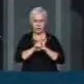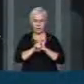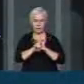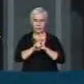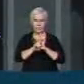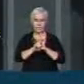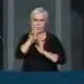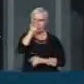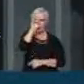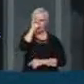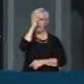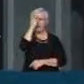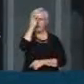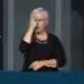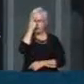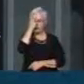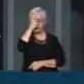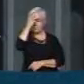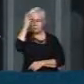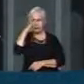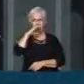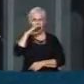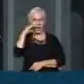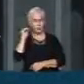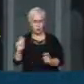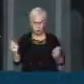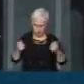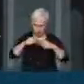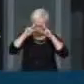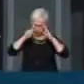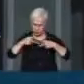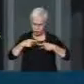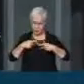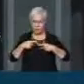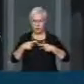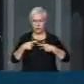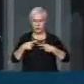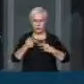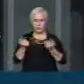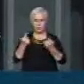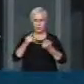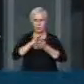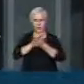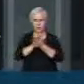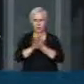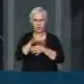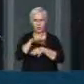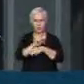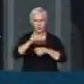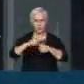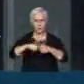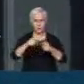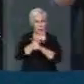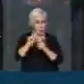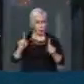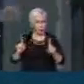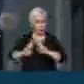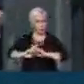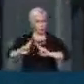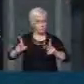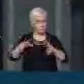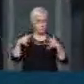prostituição praticada por pessoa adulta e capaz com exploração sexual. Não pode ser confundido, não deve ser confundido. Há